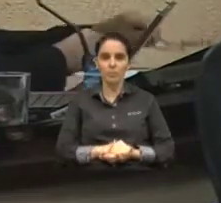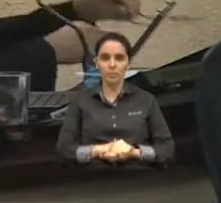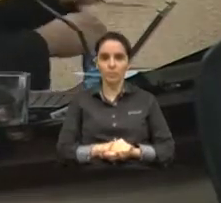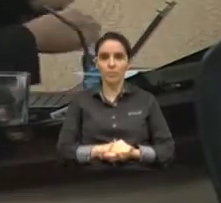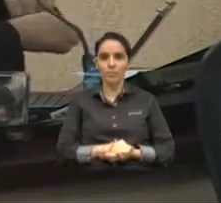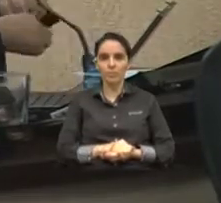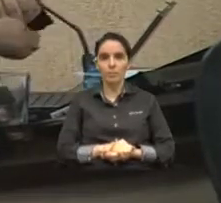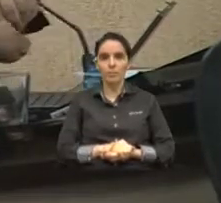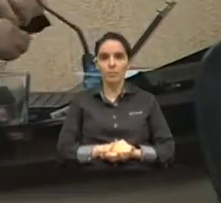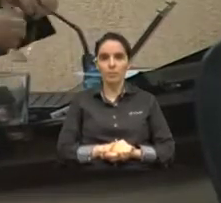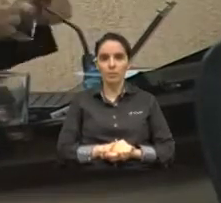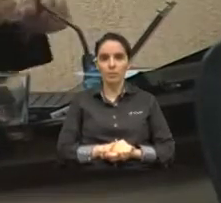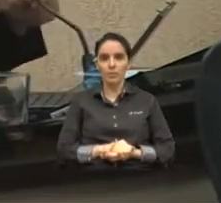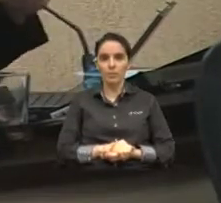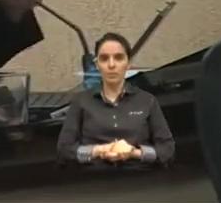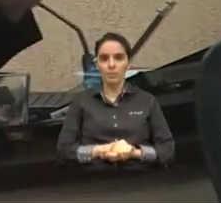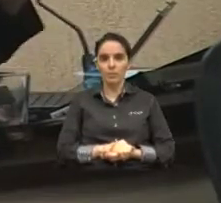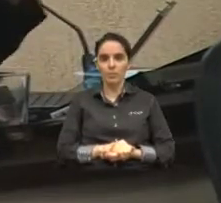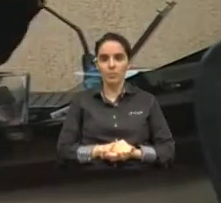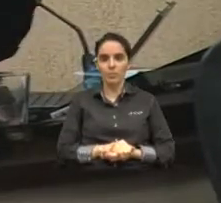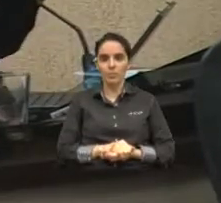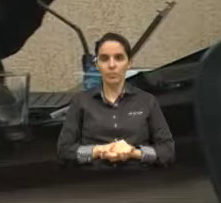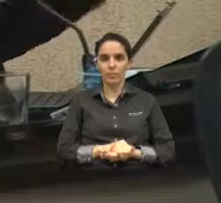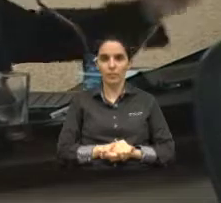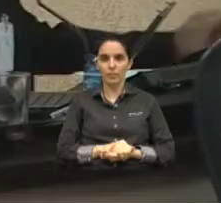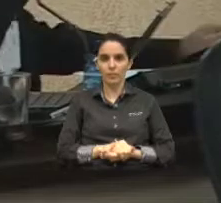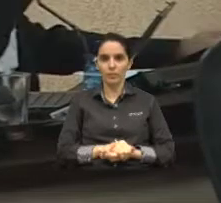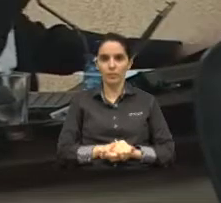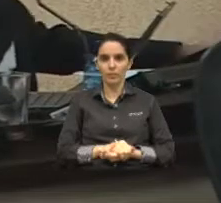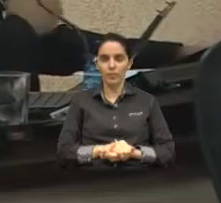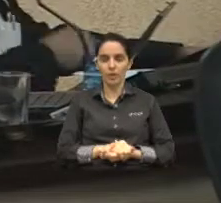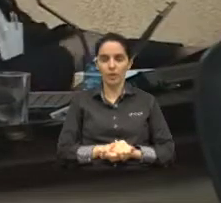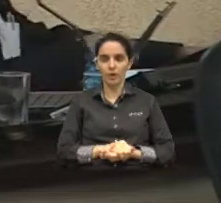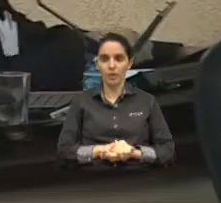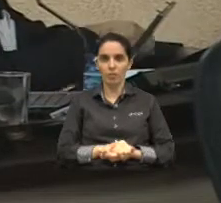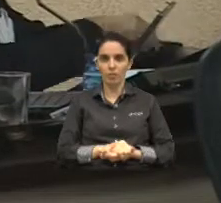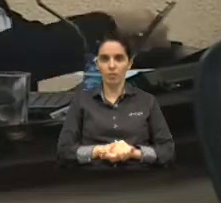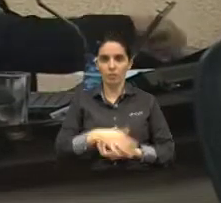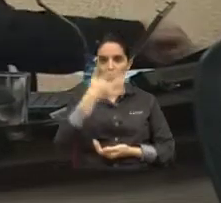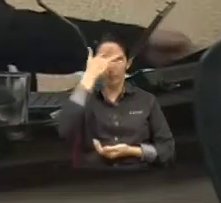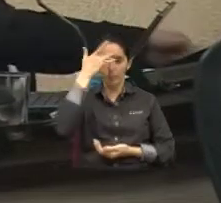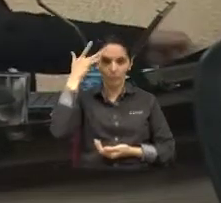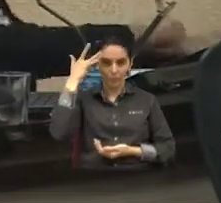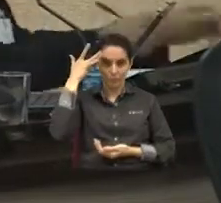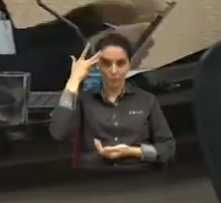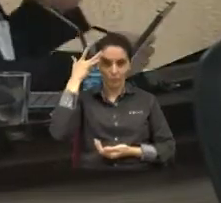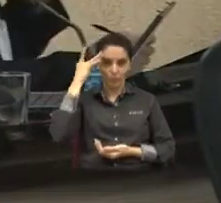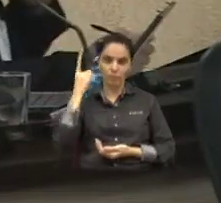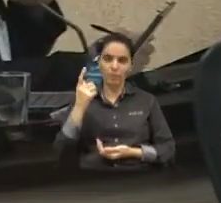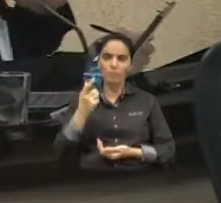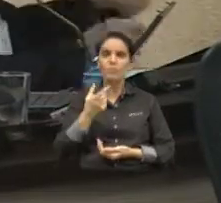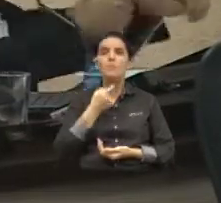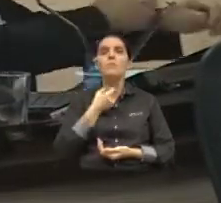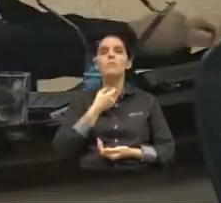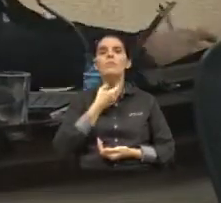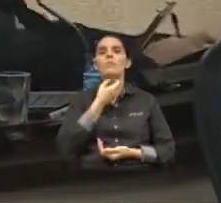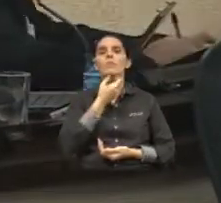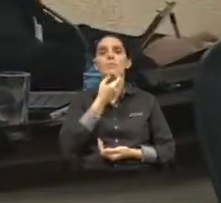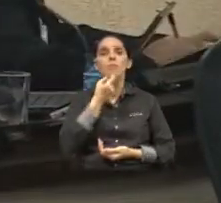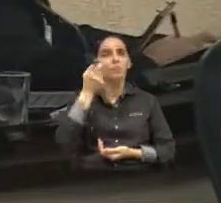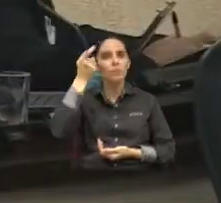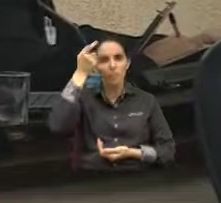ali atrás do maço de cigarro da pessoa cancerosa, pessoa sem garganta, com tumor na cabeça,